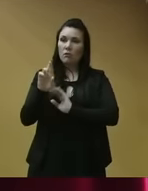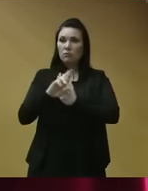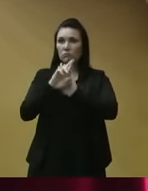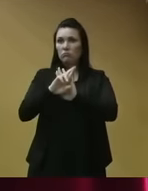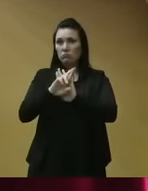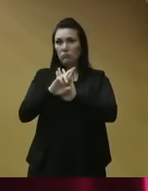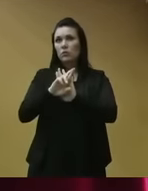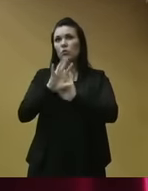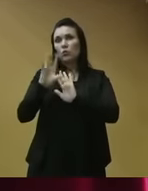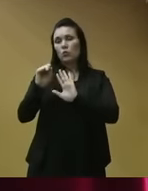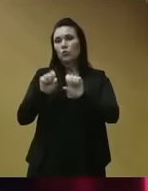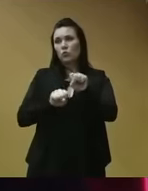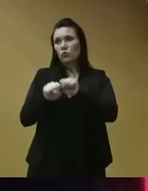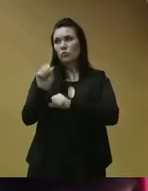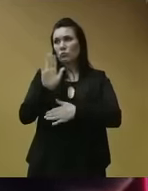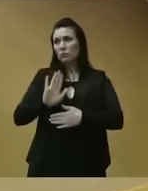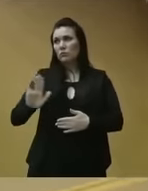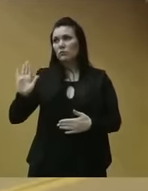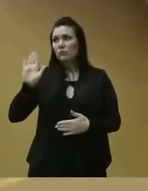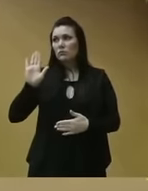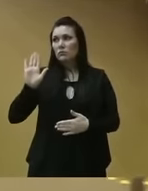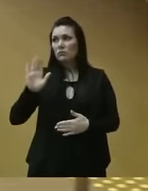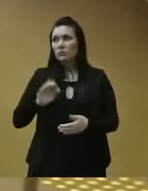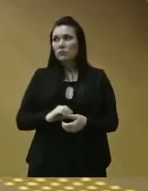prestar o juramento.